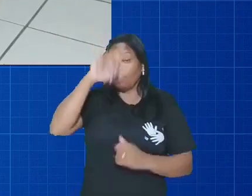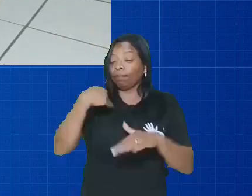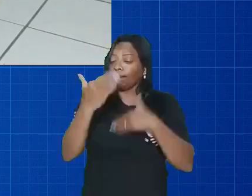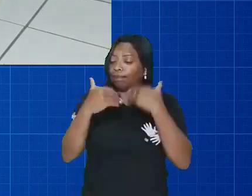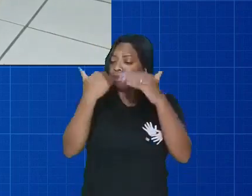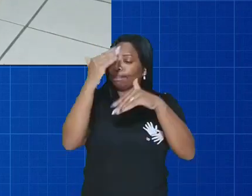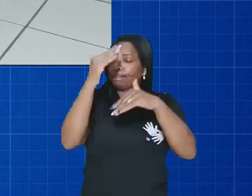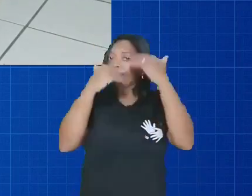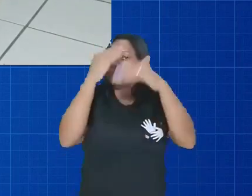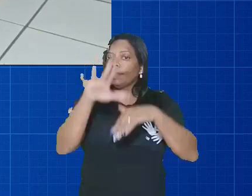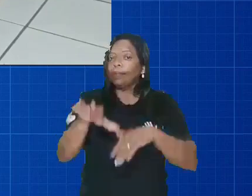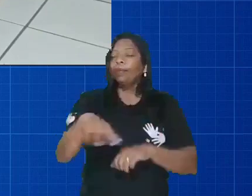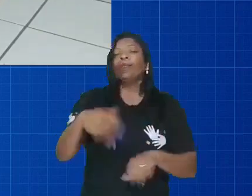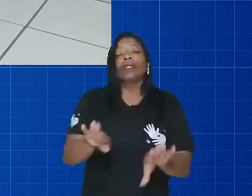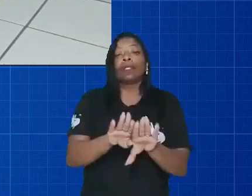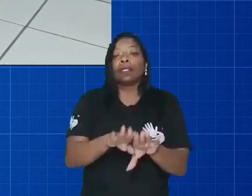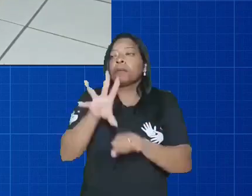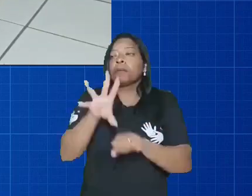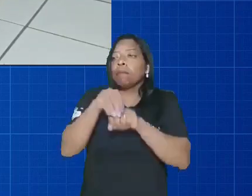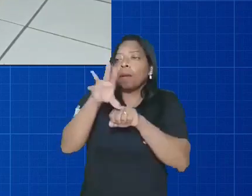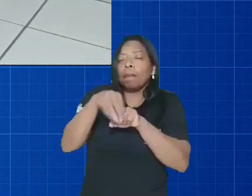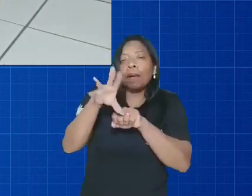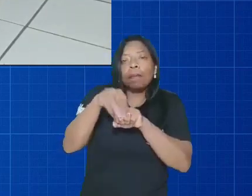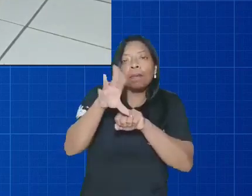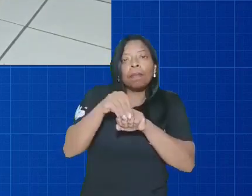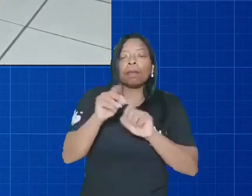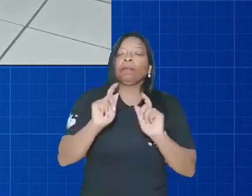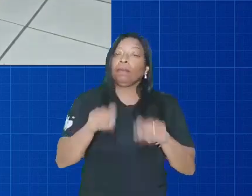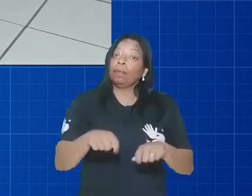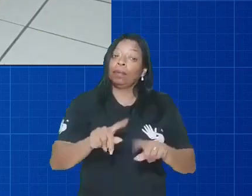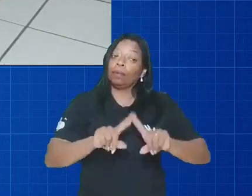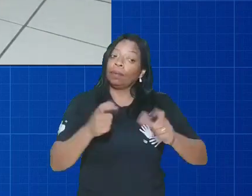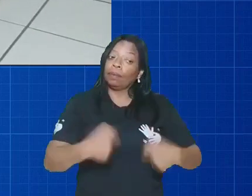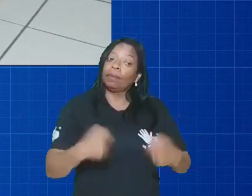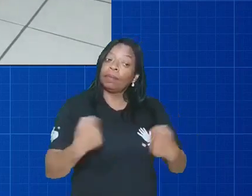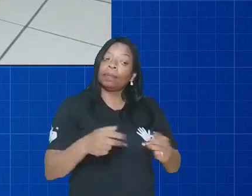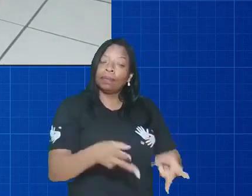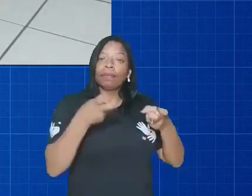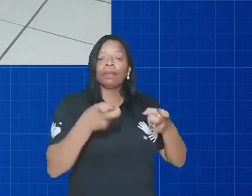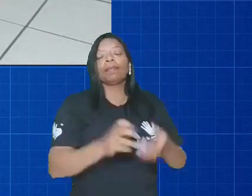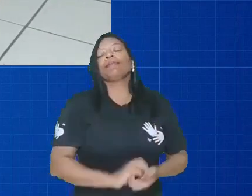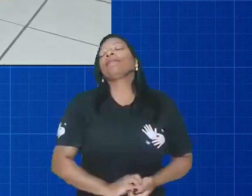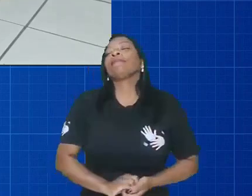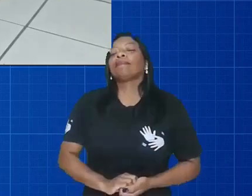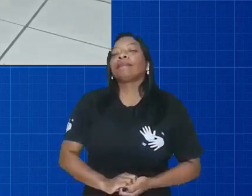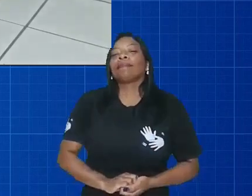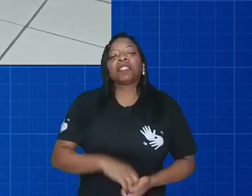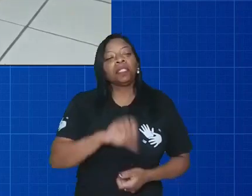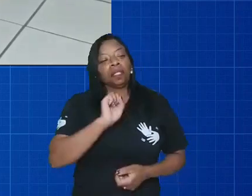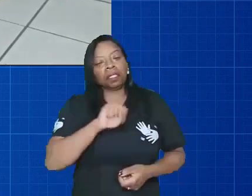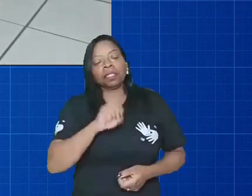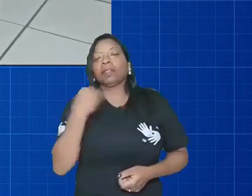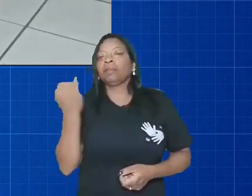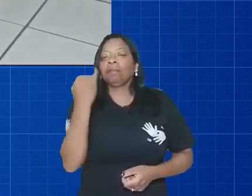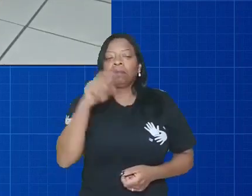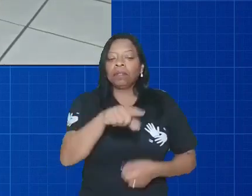e absorver de forma satisfatória esse conhecimento. Muito bem, então é bem importante isso que a Priscila traz, porque inclusive, né, Priscila,